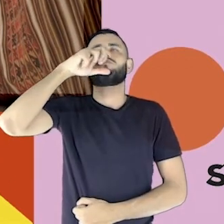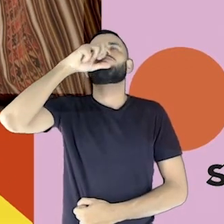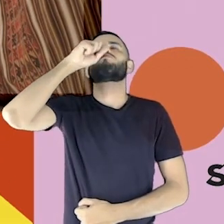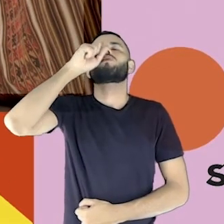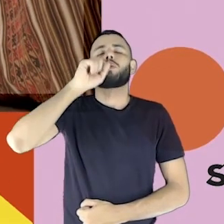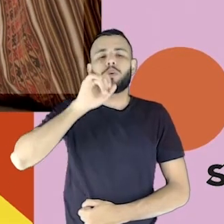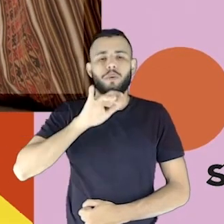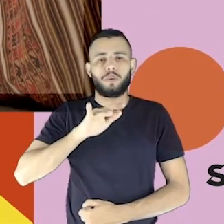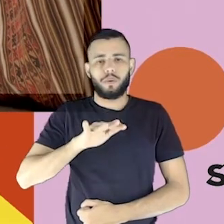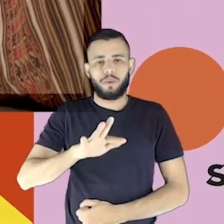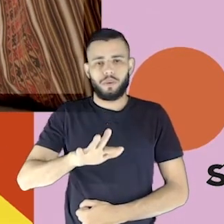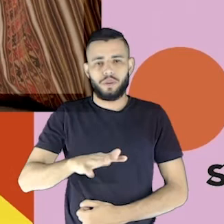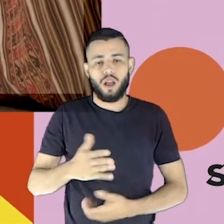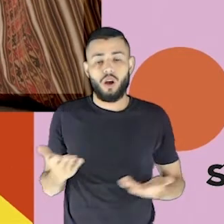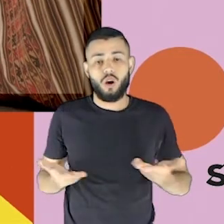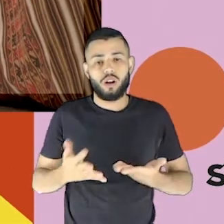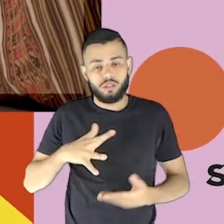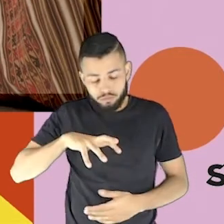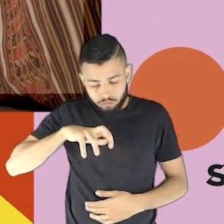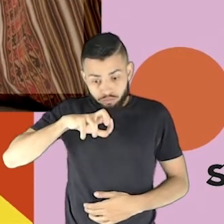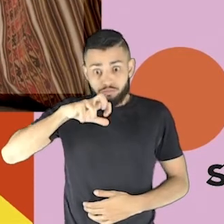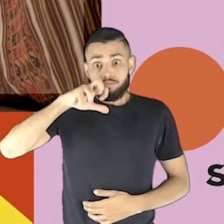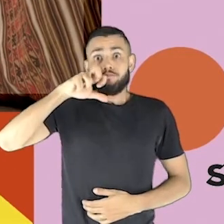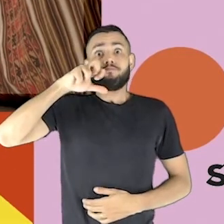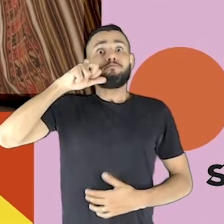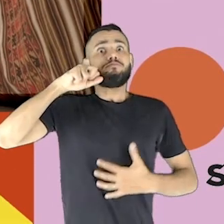próxima inspiração, enche um pouco mais.